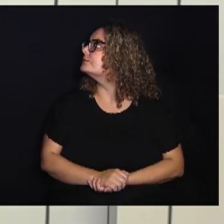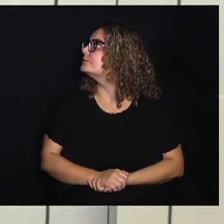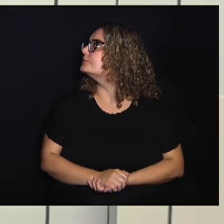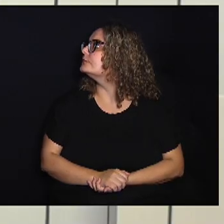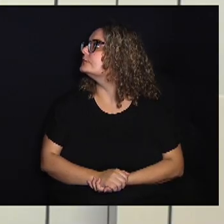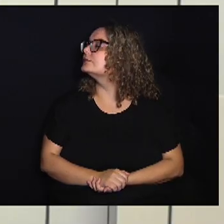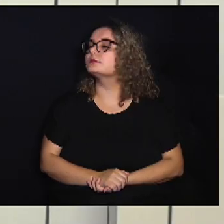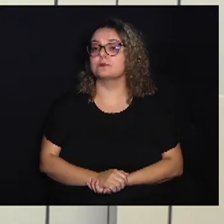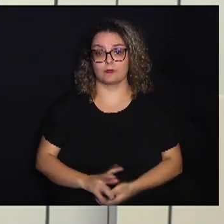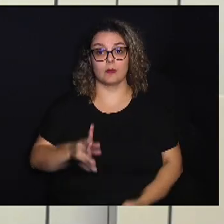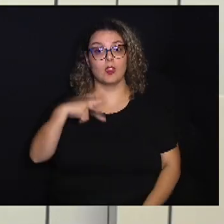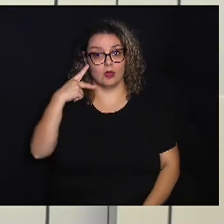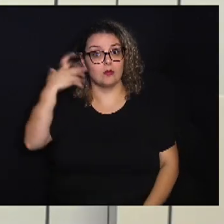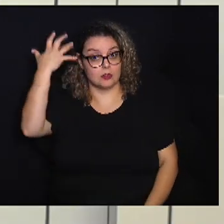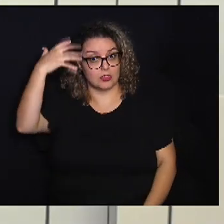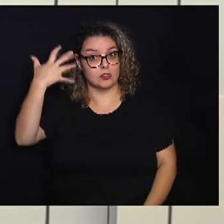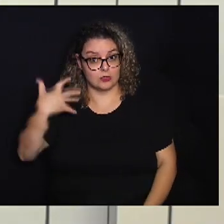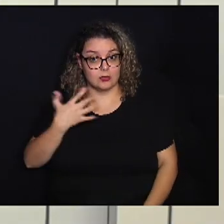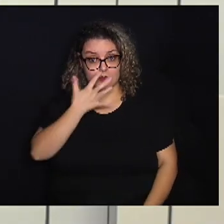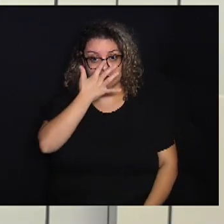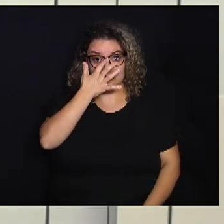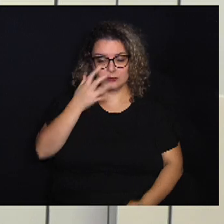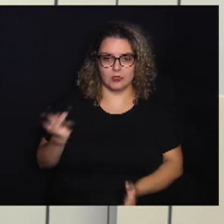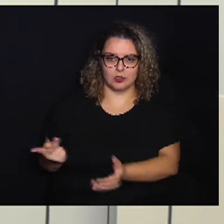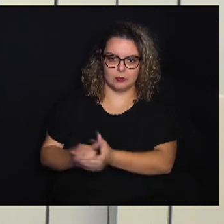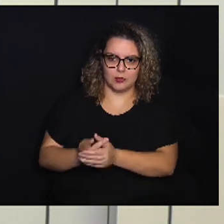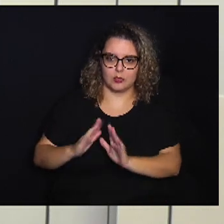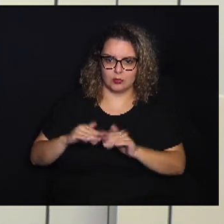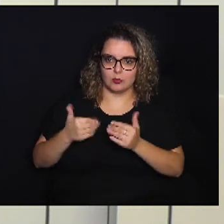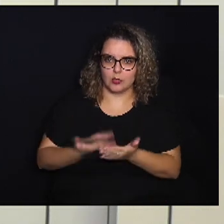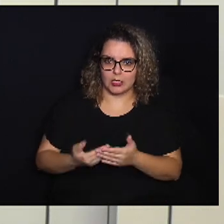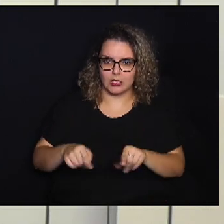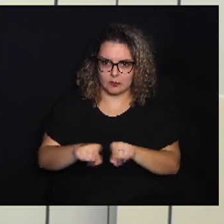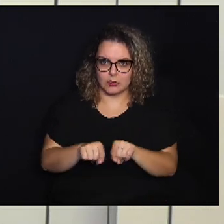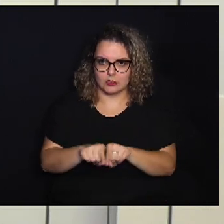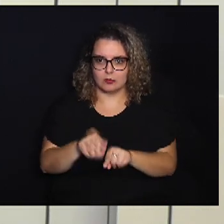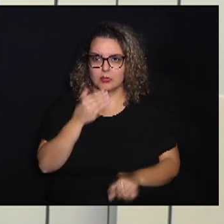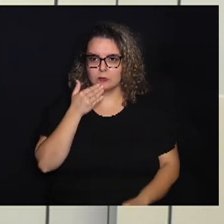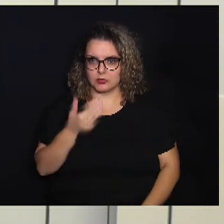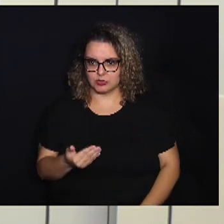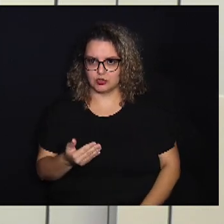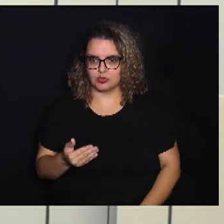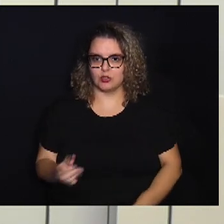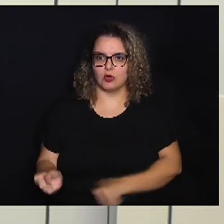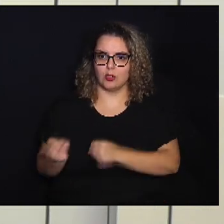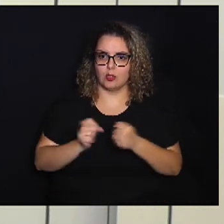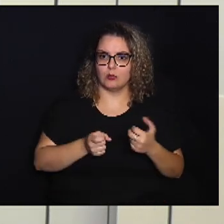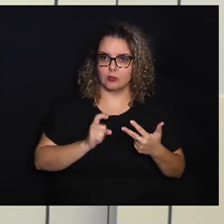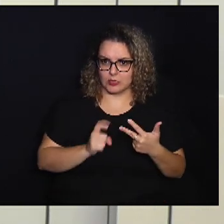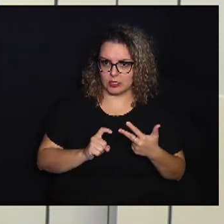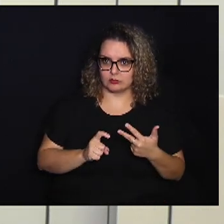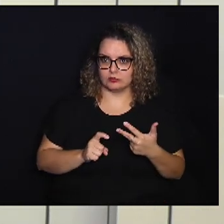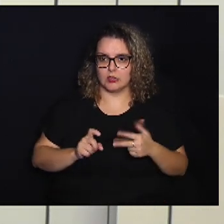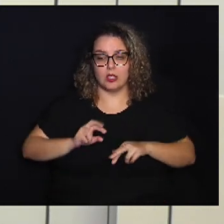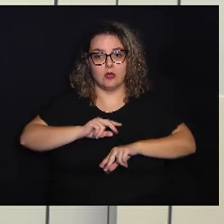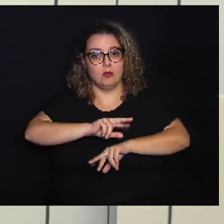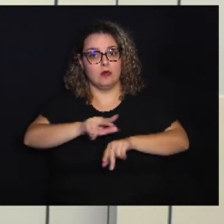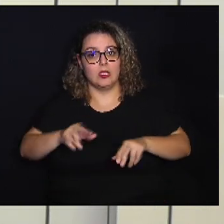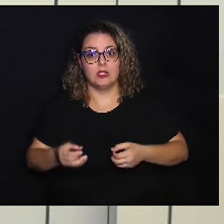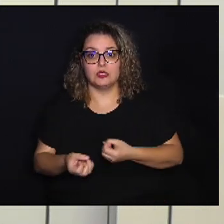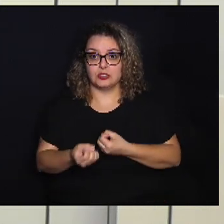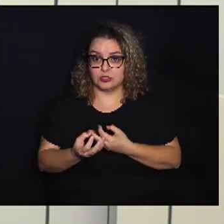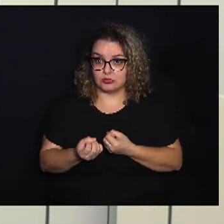A vereadora Guida Calisto protocolou um requerimento para solicitar ao Poder Executivo uma série de